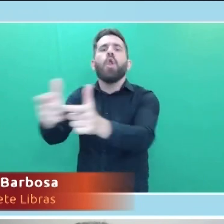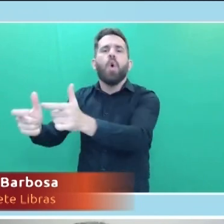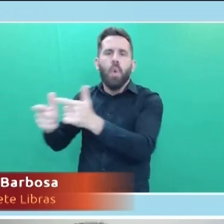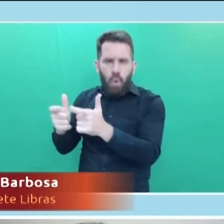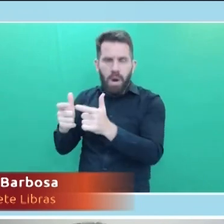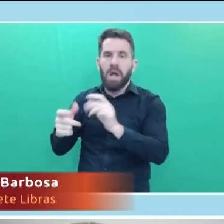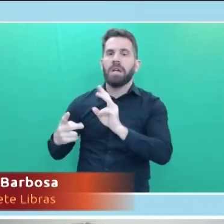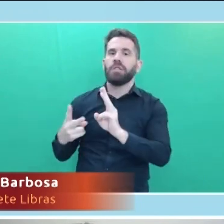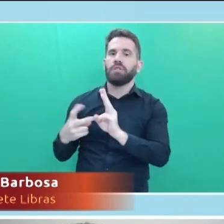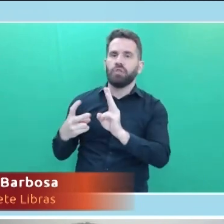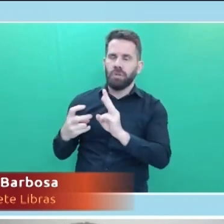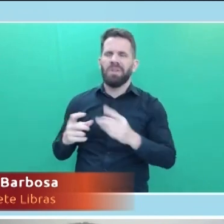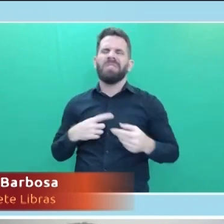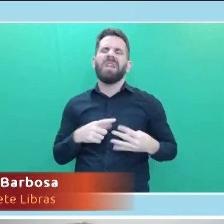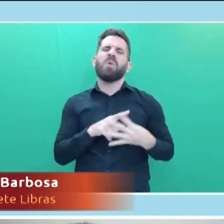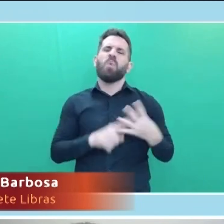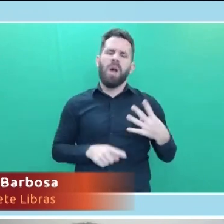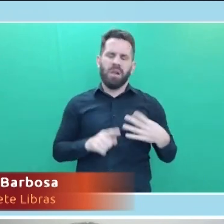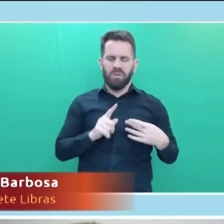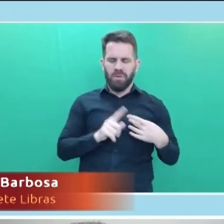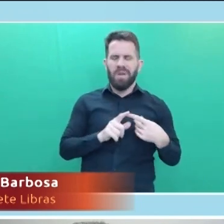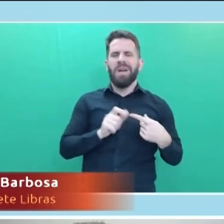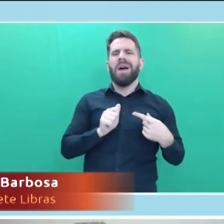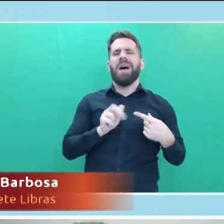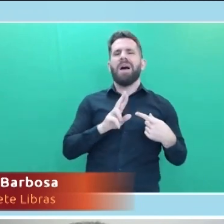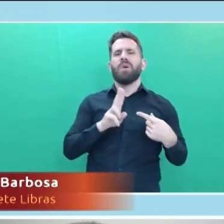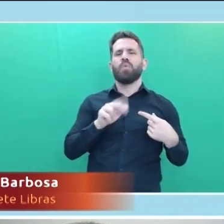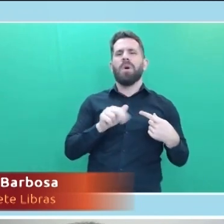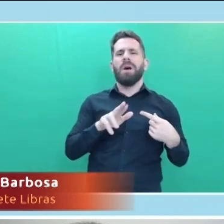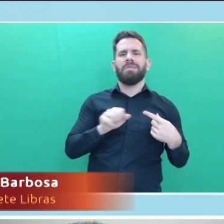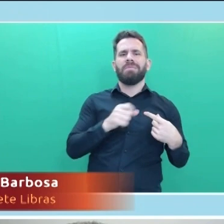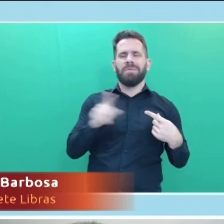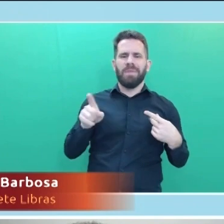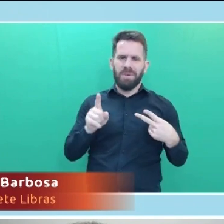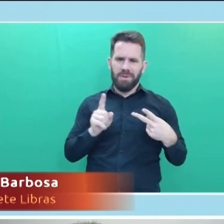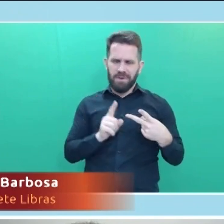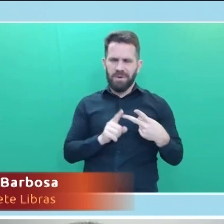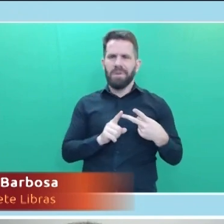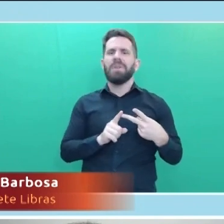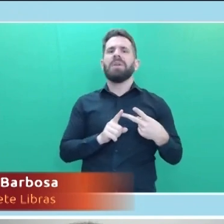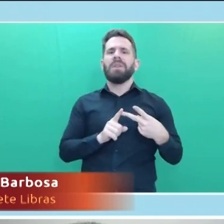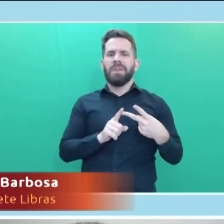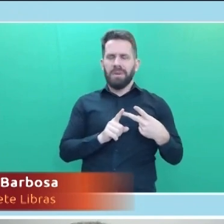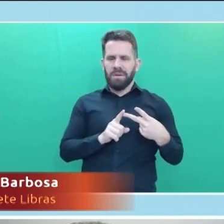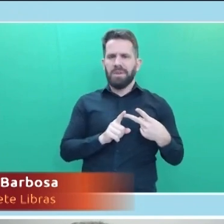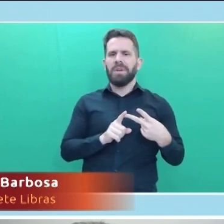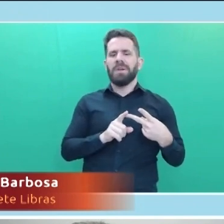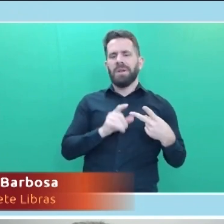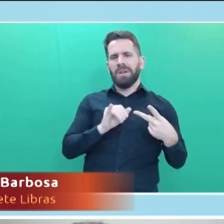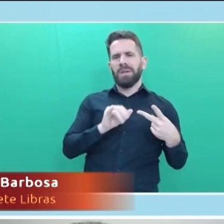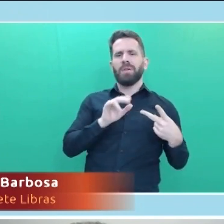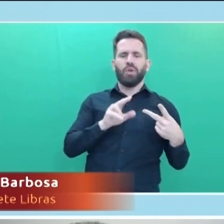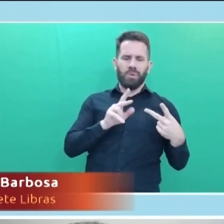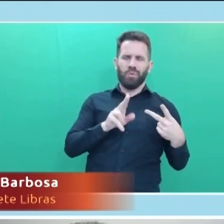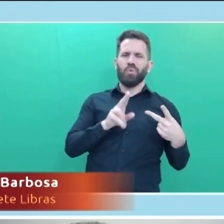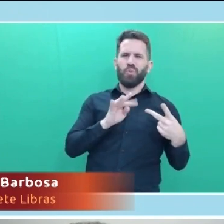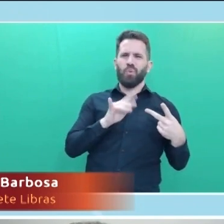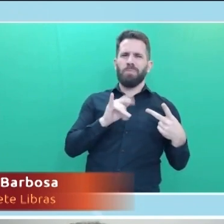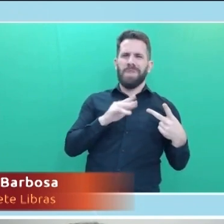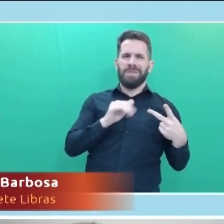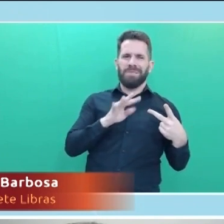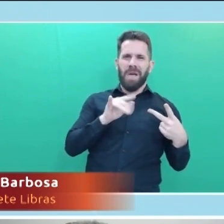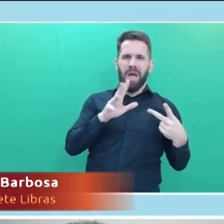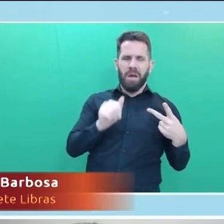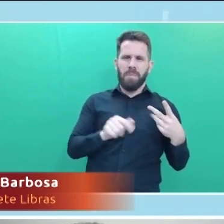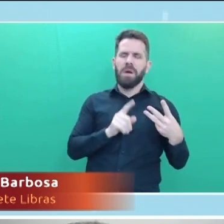de Aruanã, Rubiataba, Nova América e Minas Sul. Então, nesses municípios,